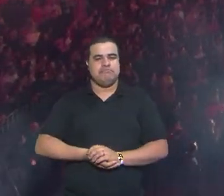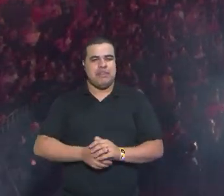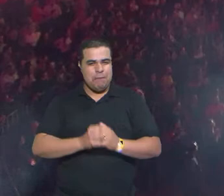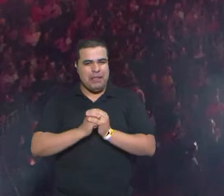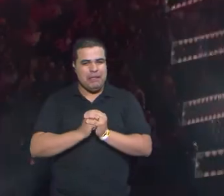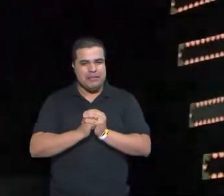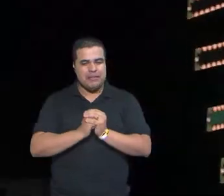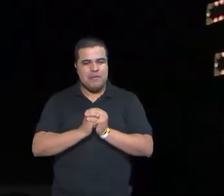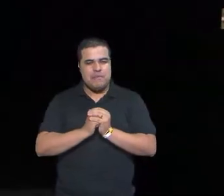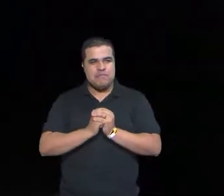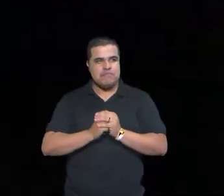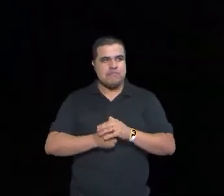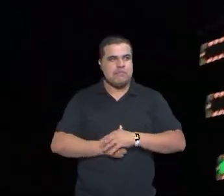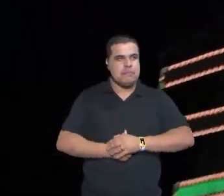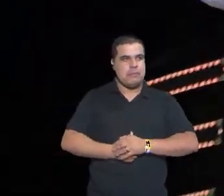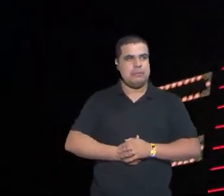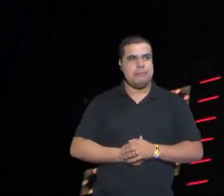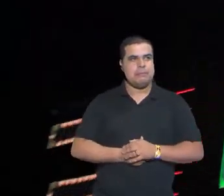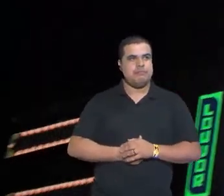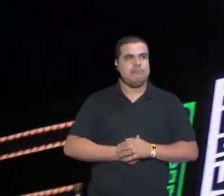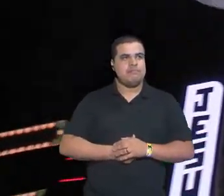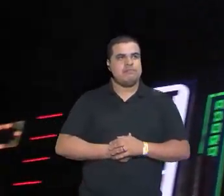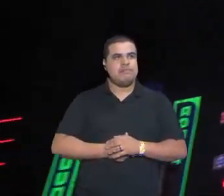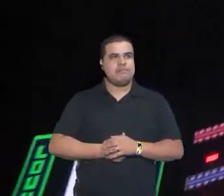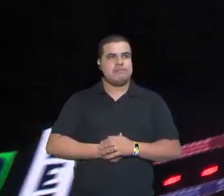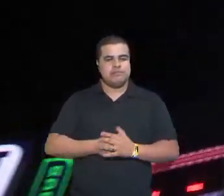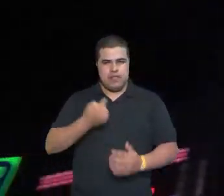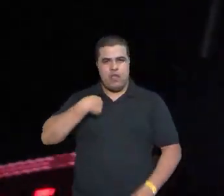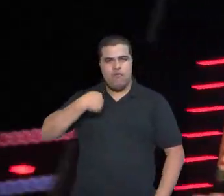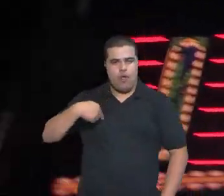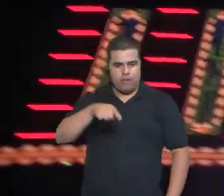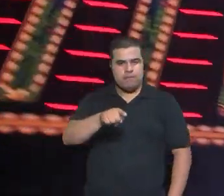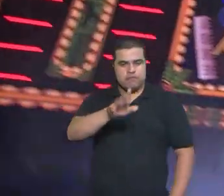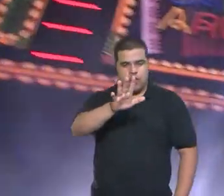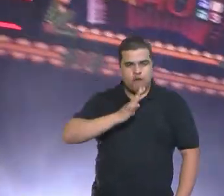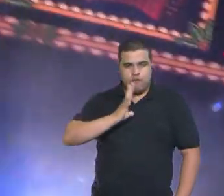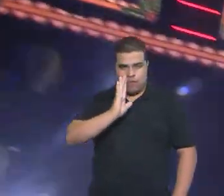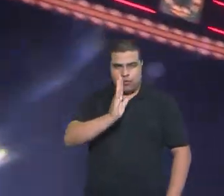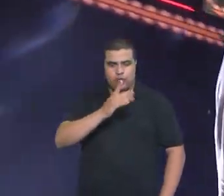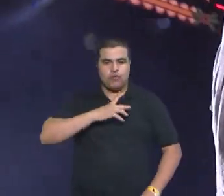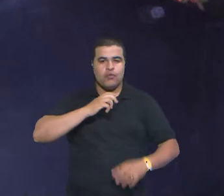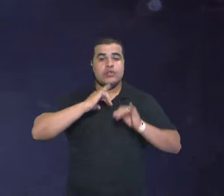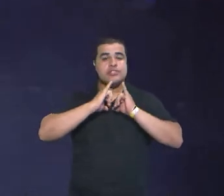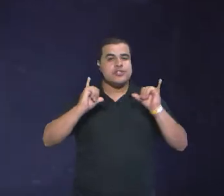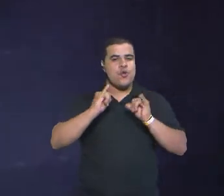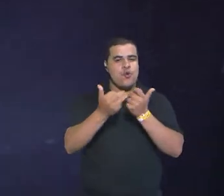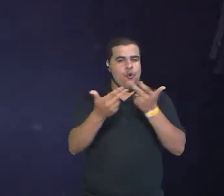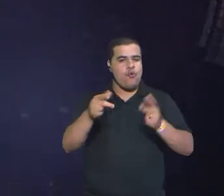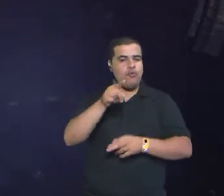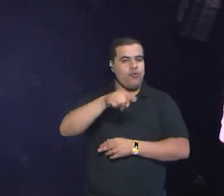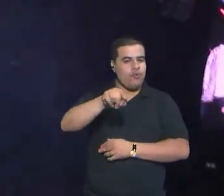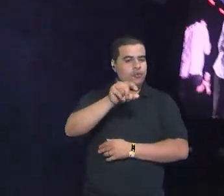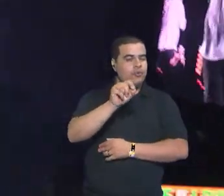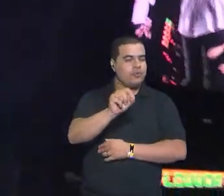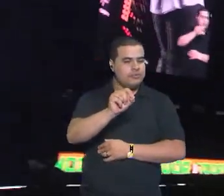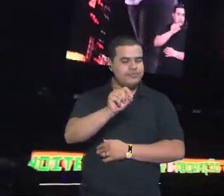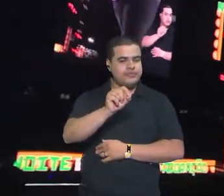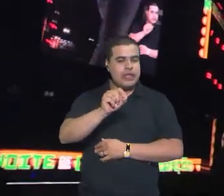Amém eu vou aí eu vou deixa eu falar uma coisa para vocês